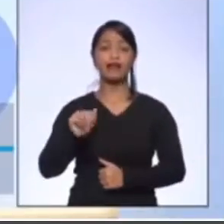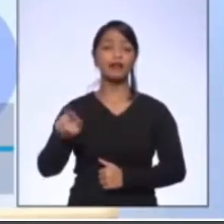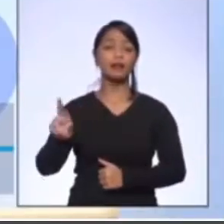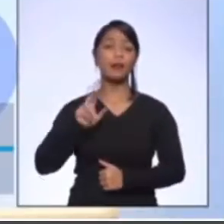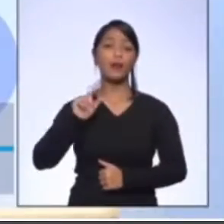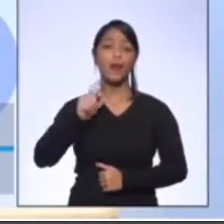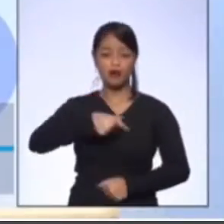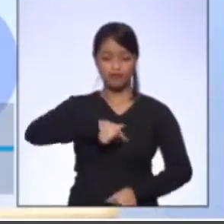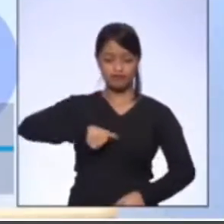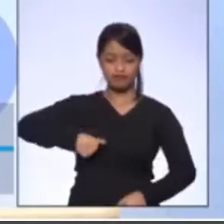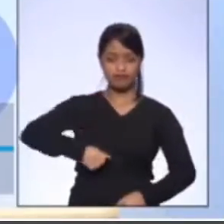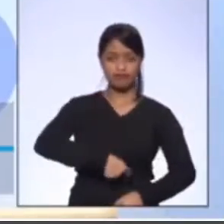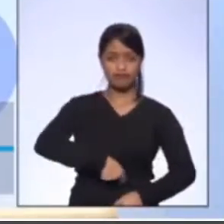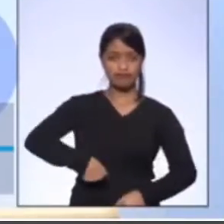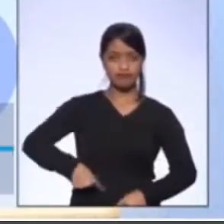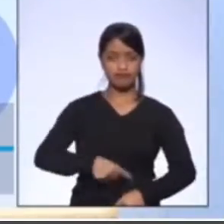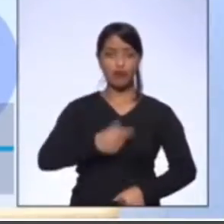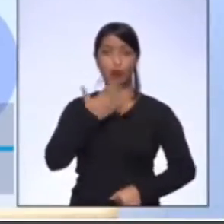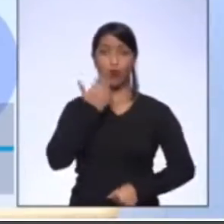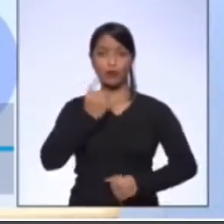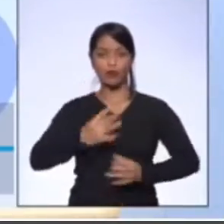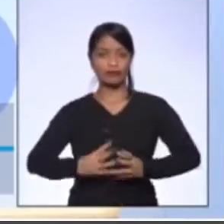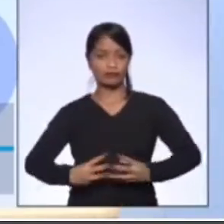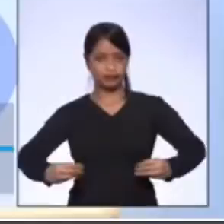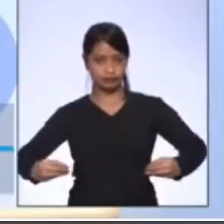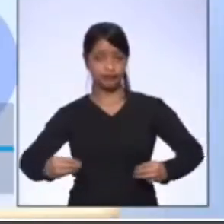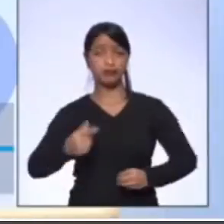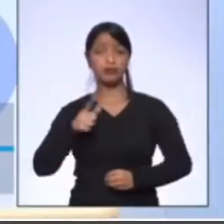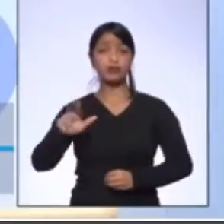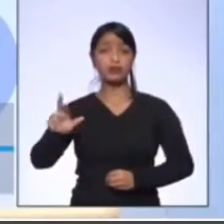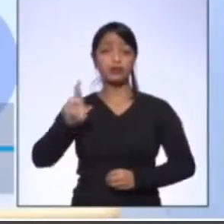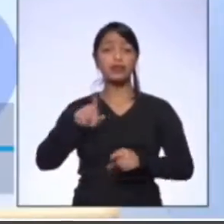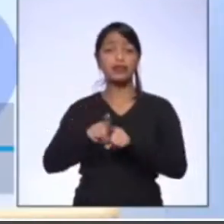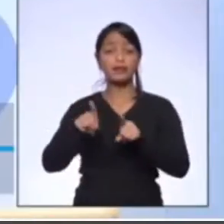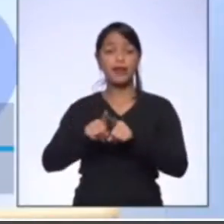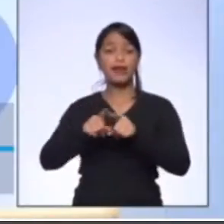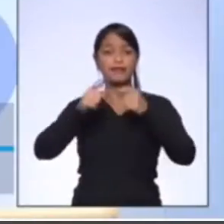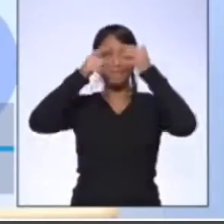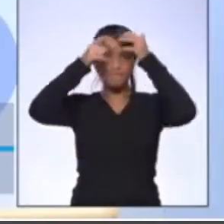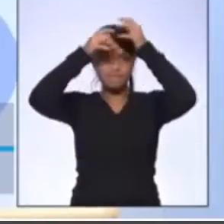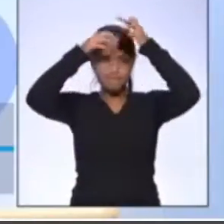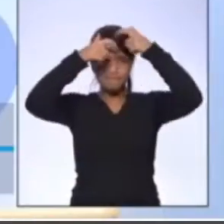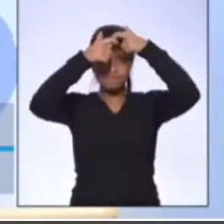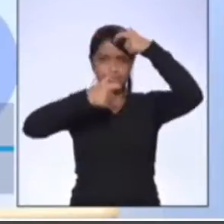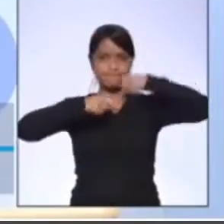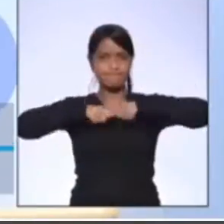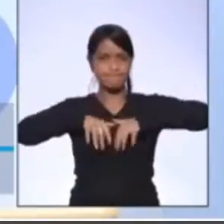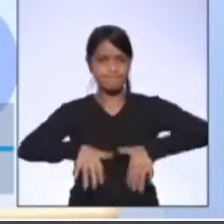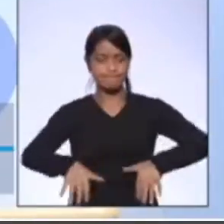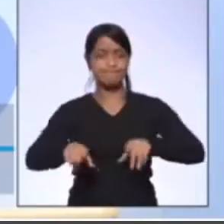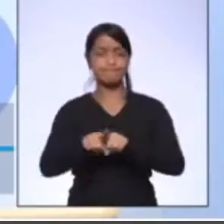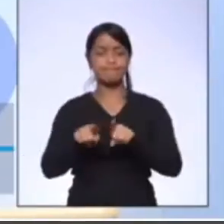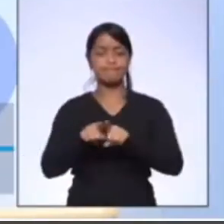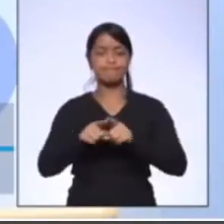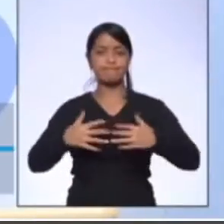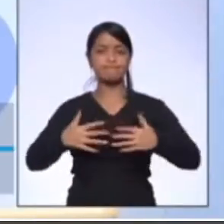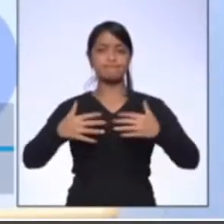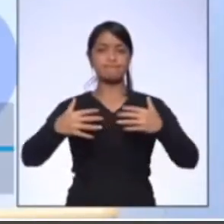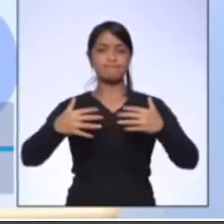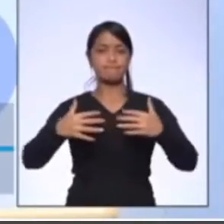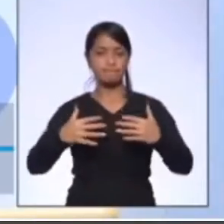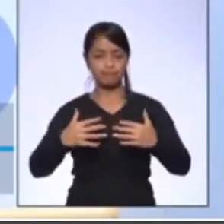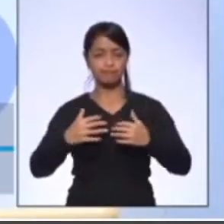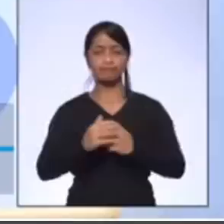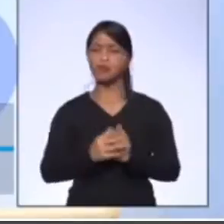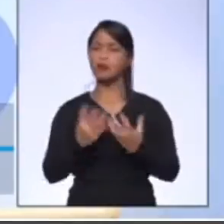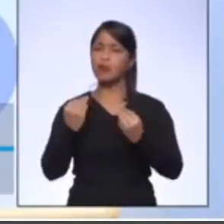tem o cristian sistema nervoso e pulmão olha que beleza tô bem é muitas participações aí viu professor essas eu